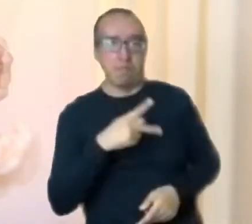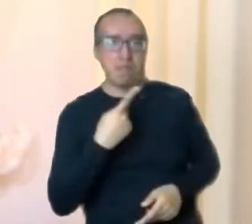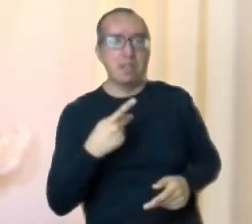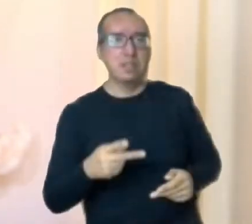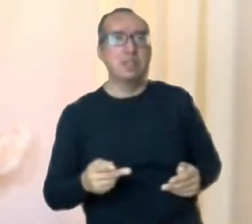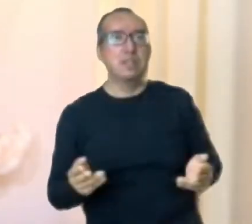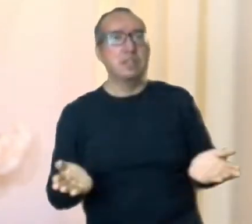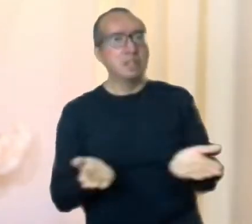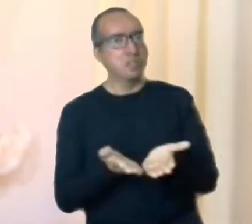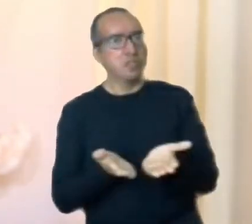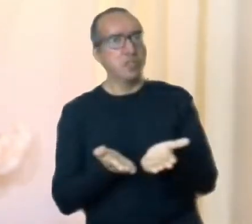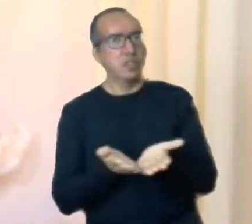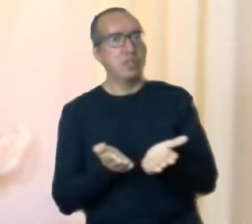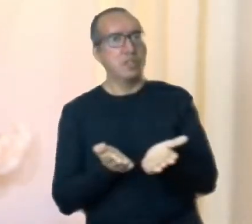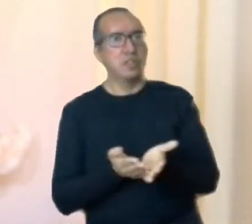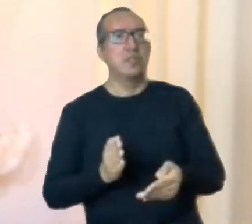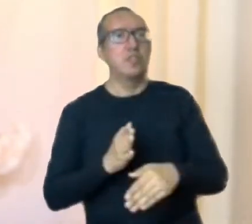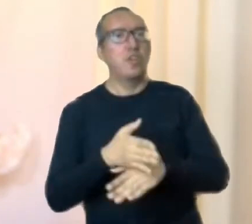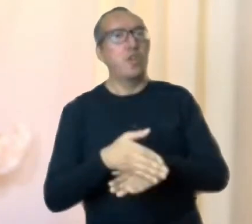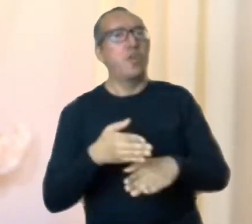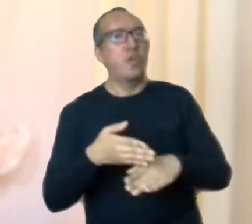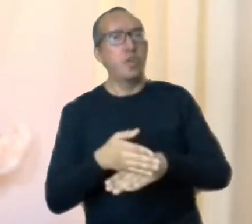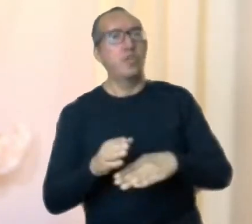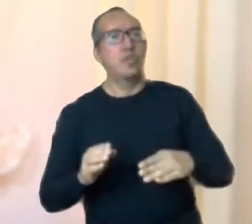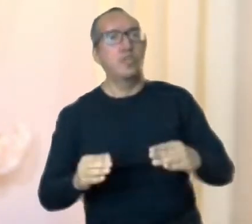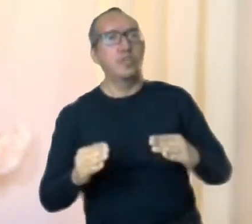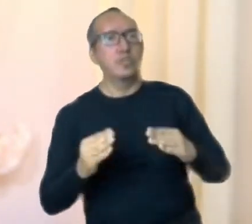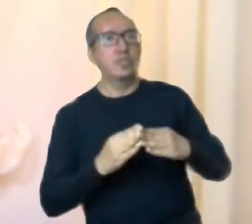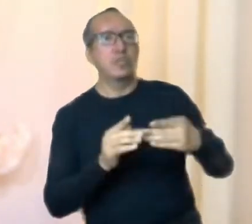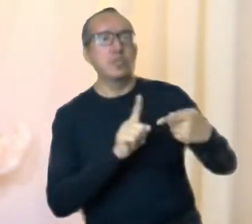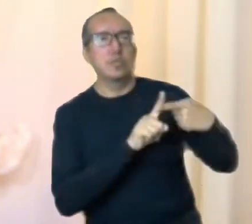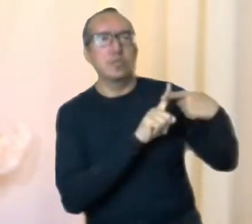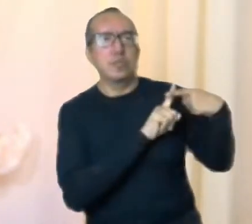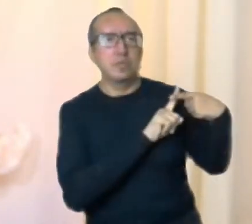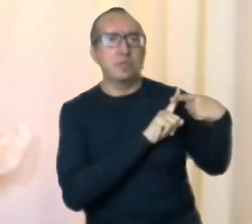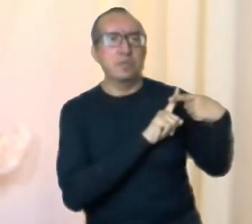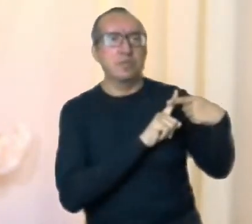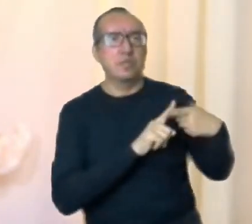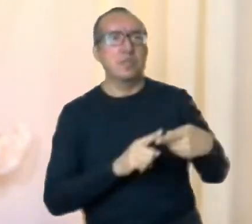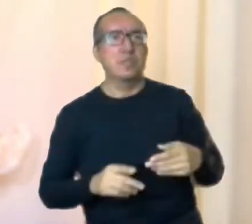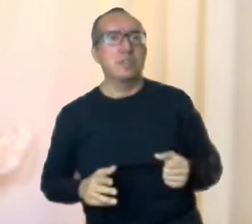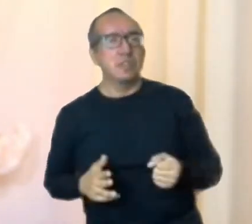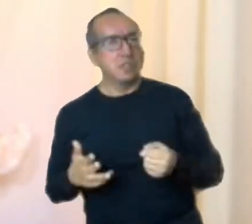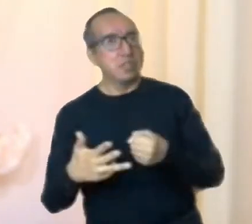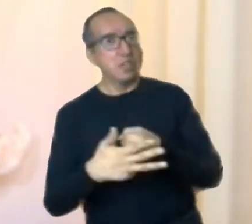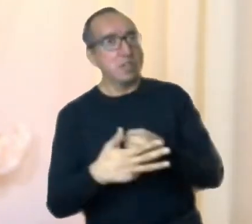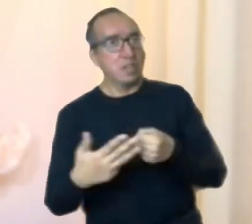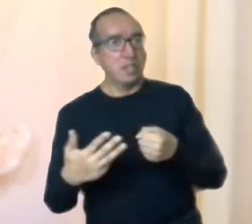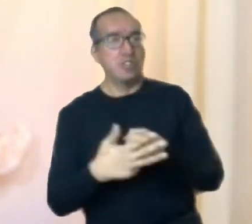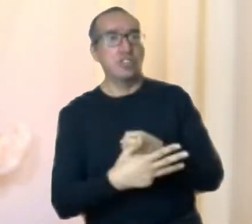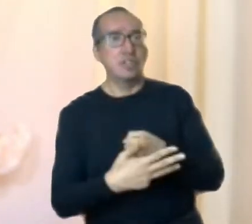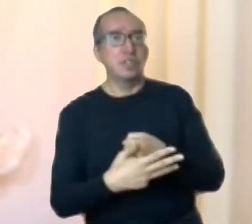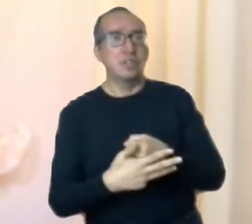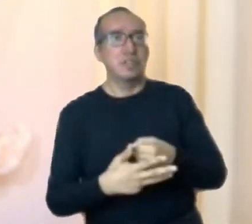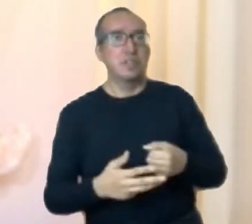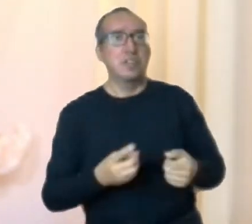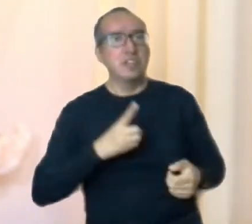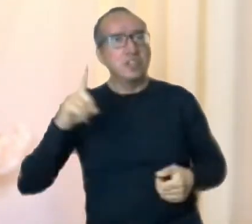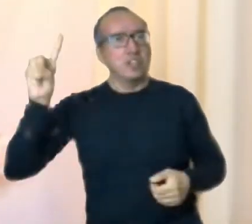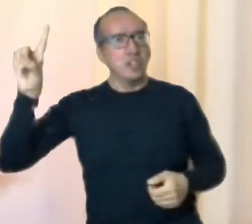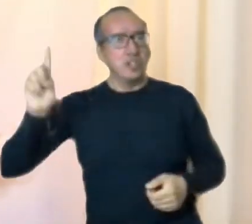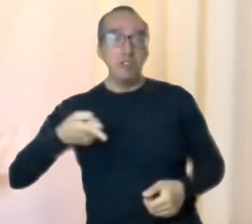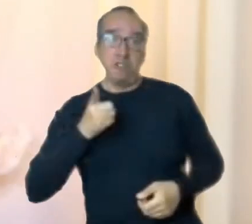a instituição, é sobre os membros, ou seja, Deus coloca sobre mim e sobre você essa